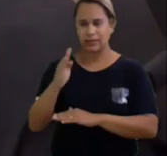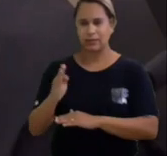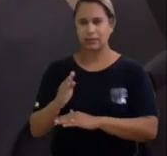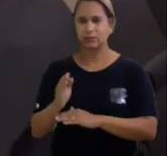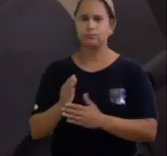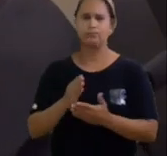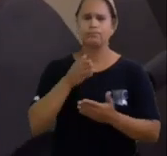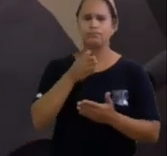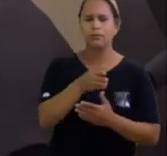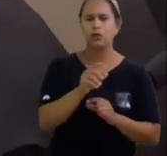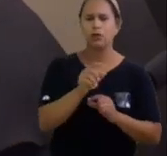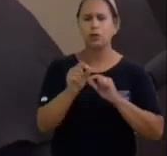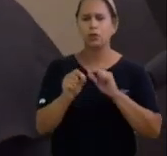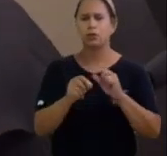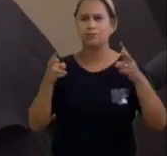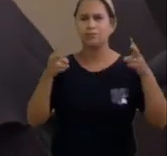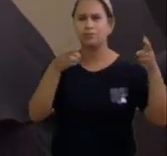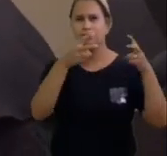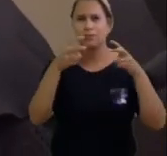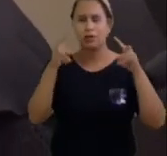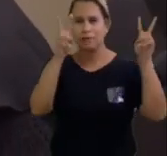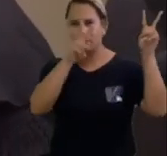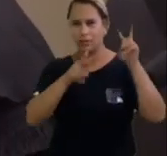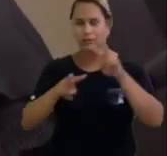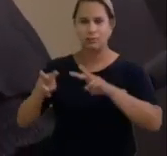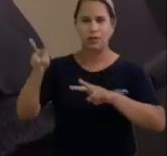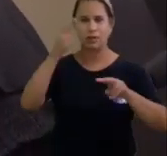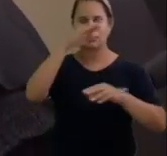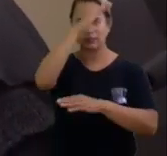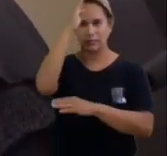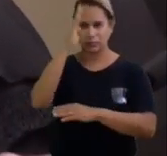indiretamente, trarão visibilidade também nacional,